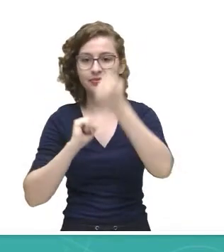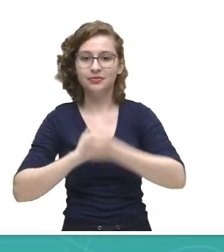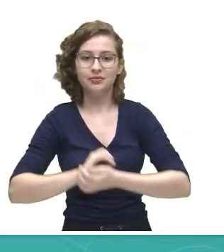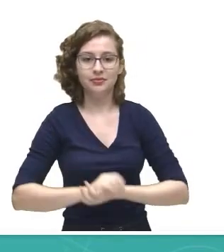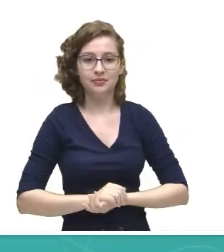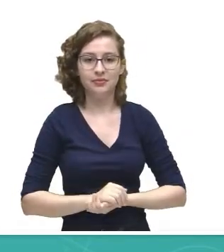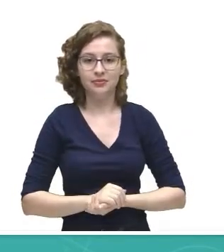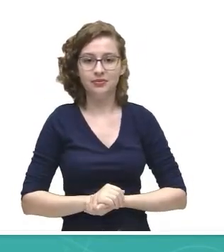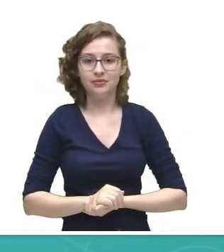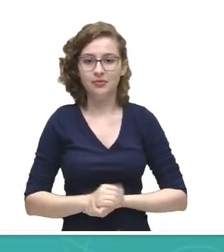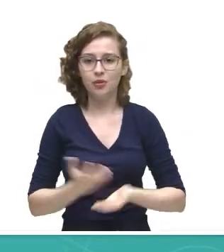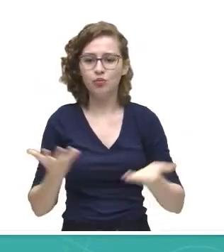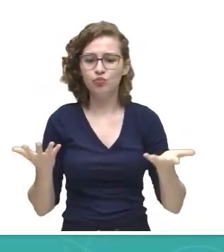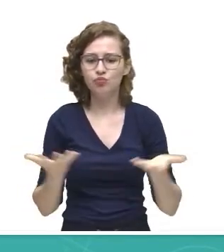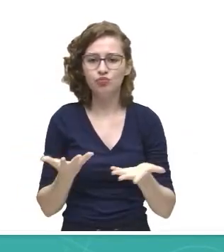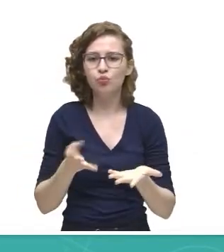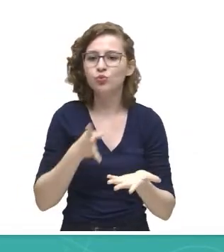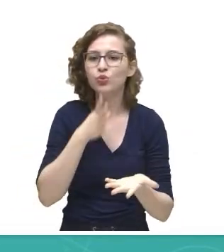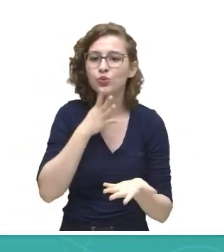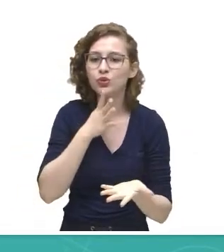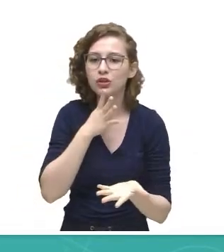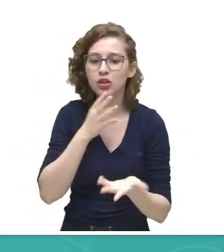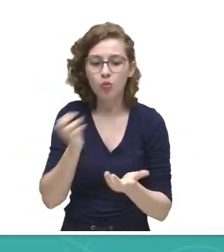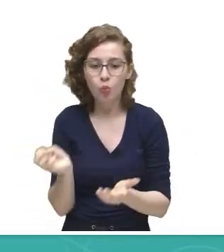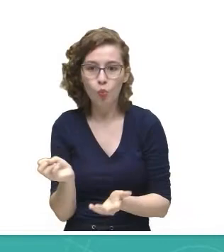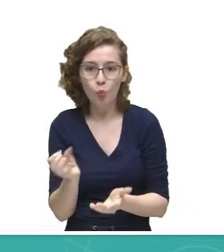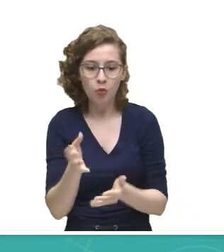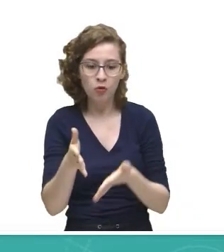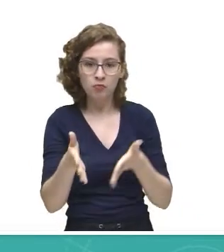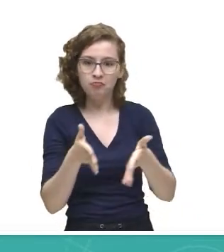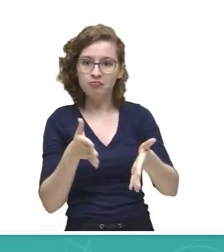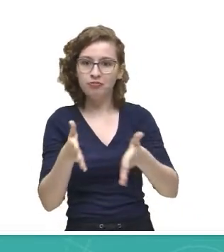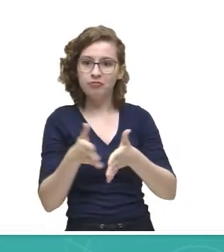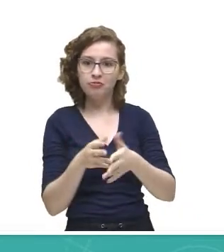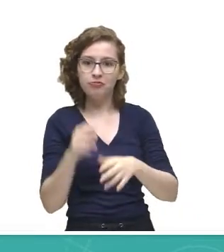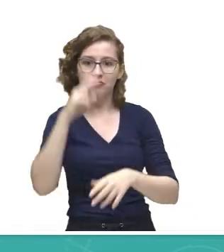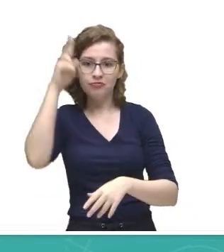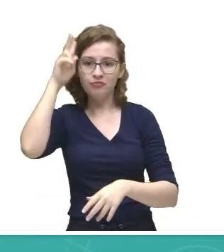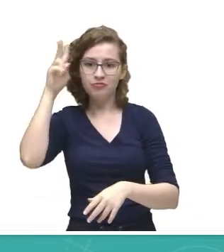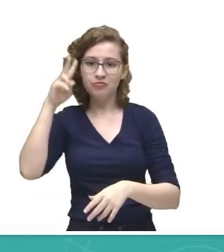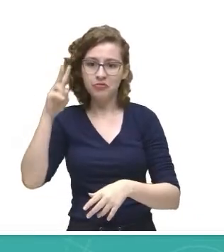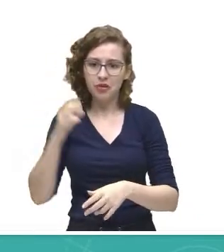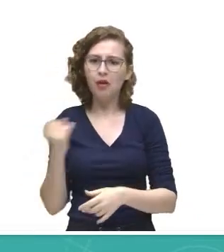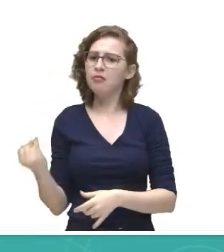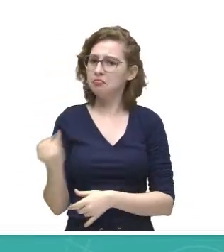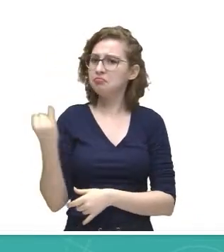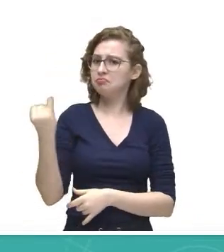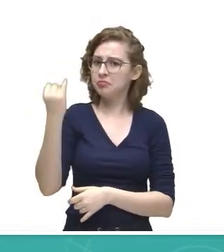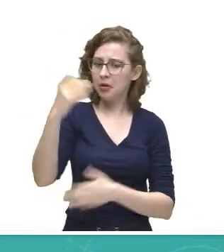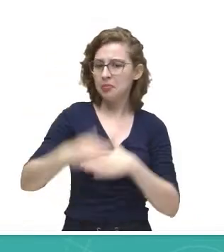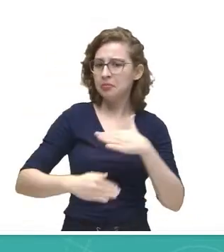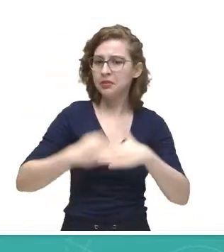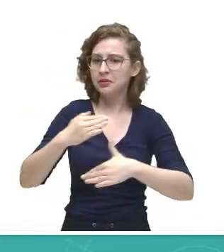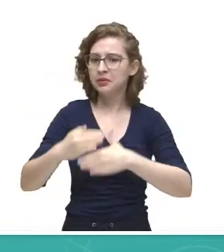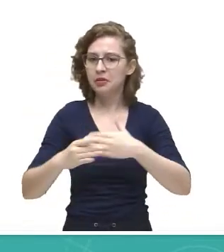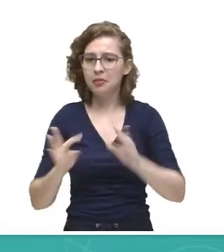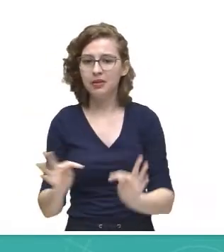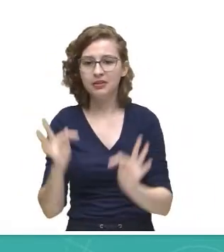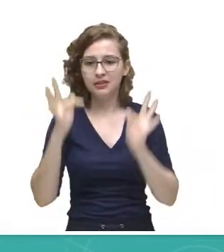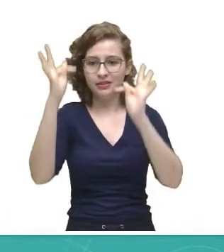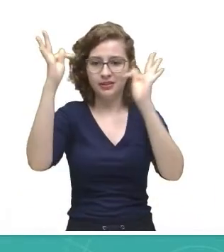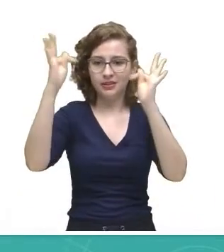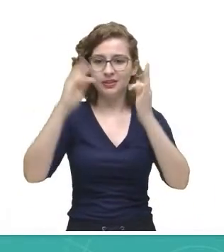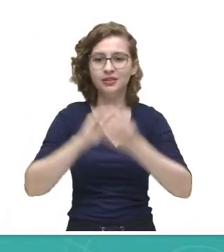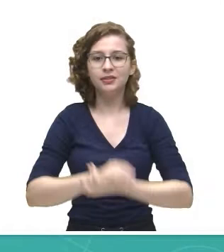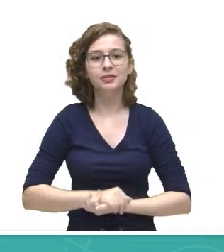conhecer esse novo momento da história, momento aí muito importante para o desenvolvimento das tecnologias.